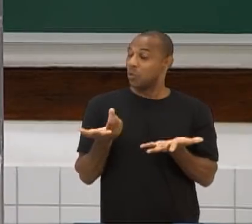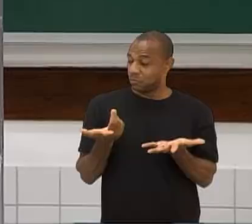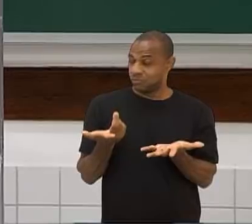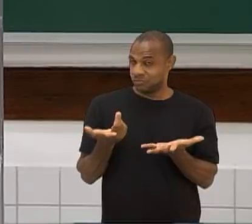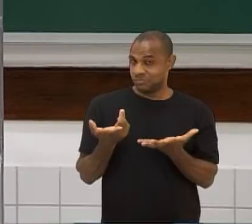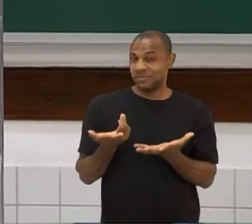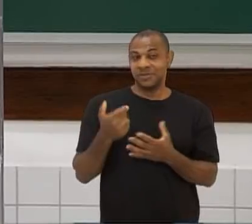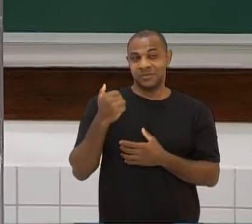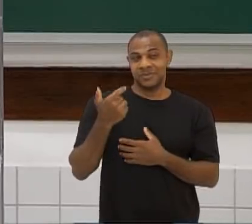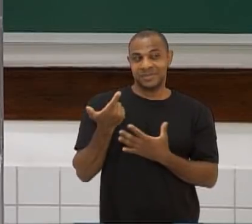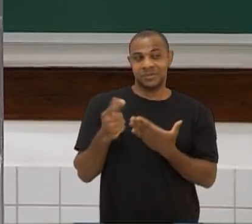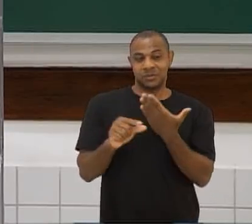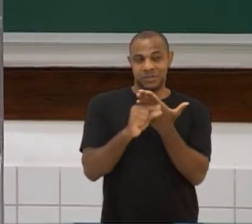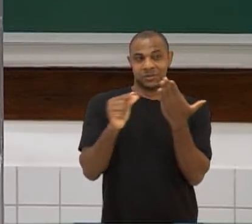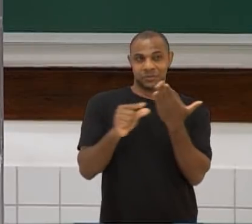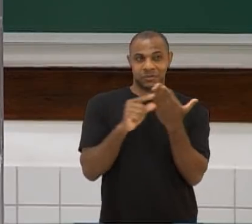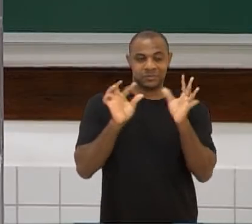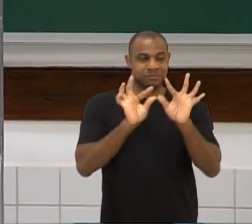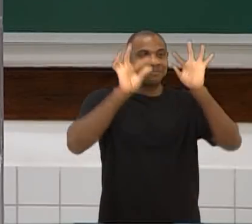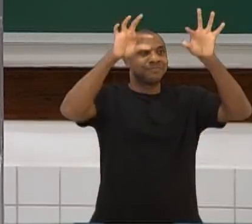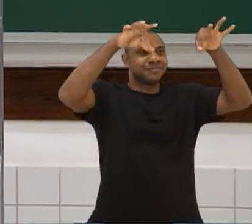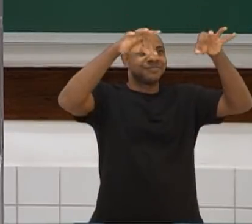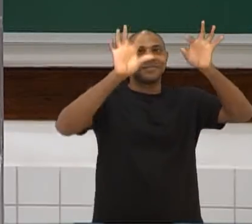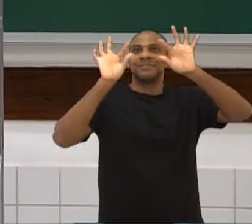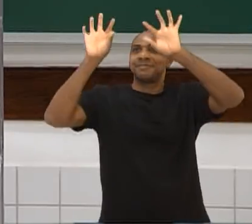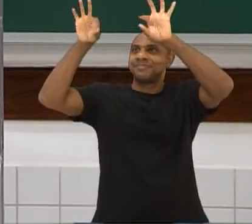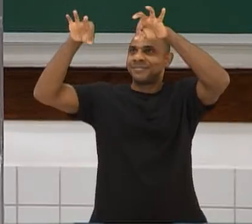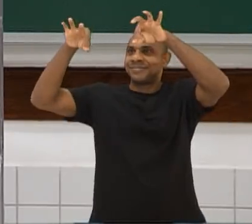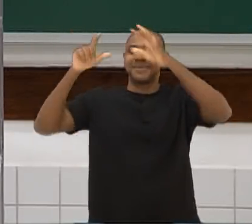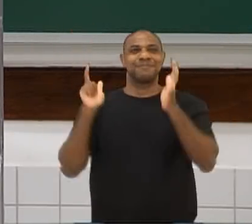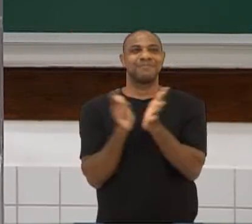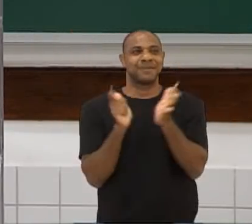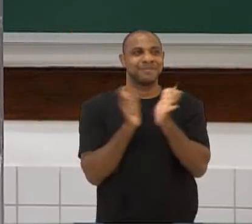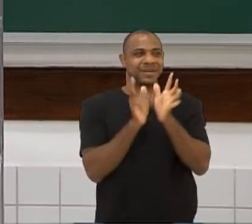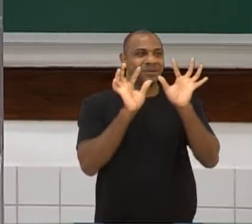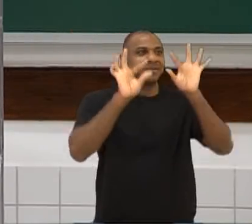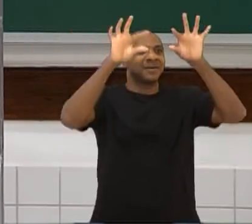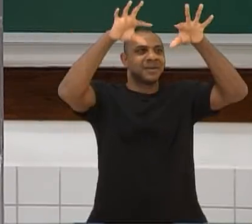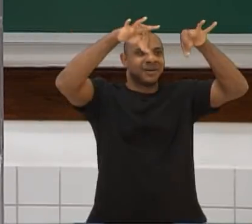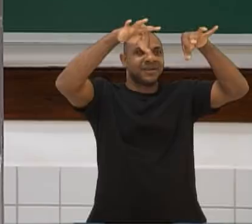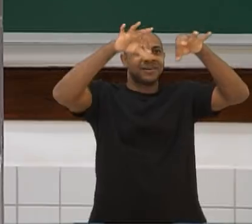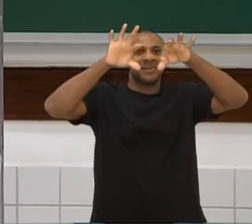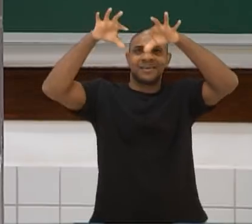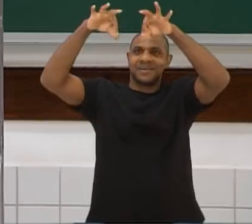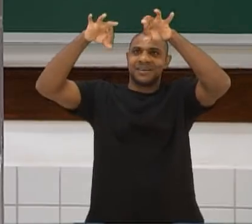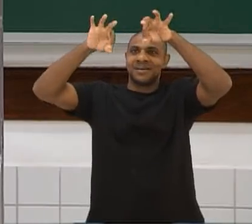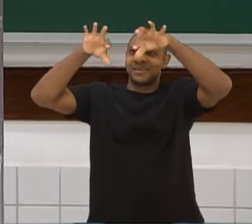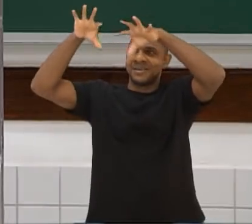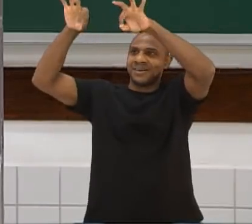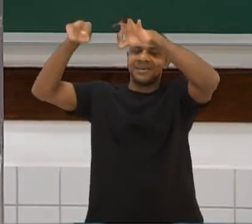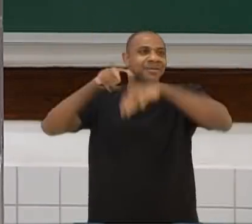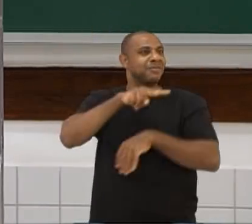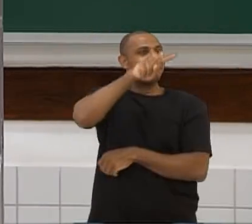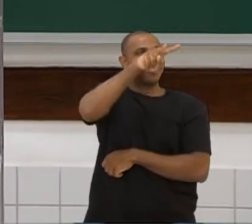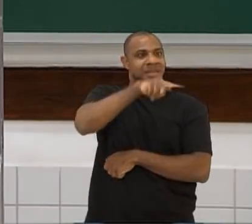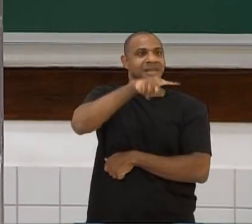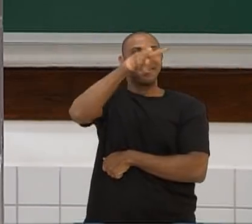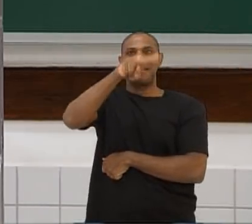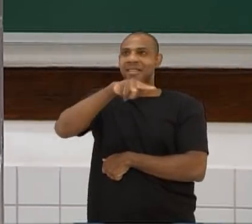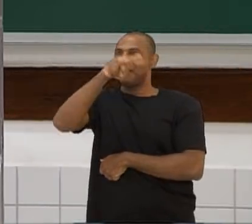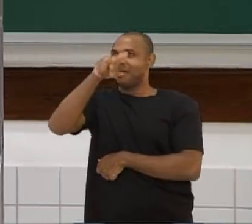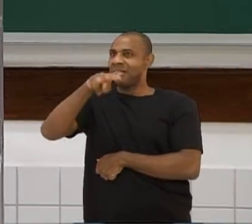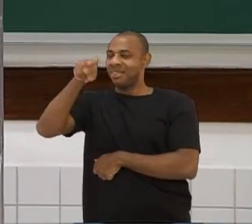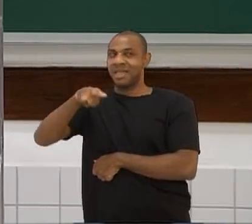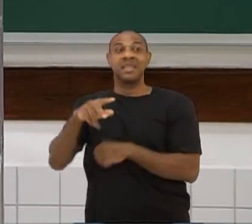produzem e penduram nas cordas, né, com grampinhos, por isso o cordel, tá certo? E